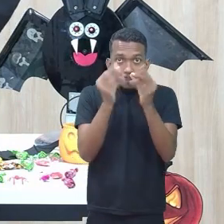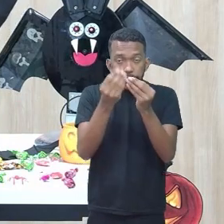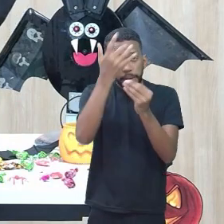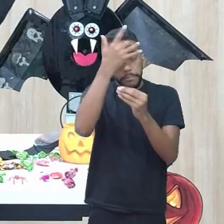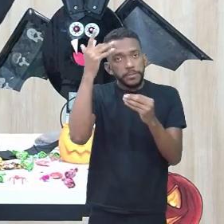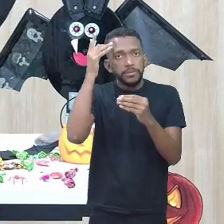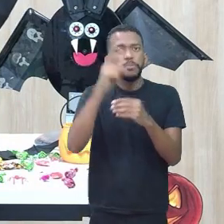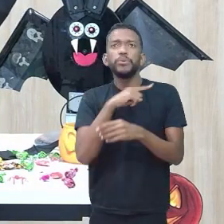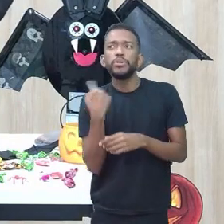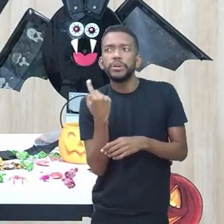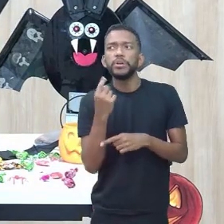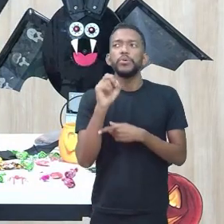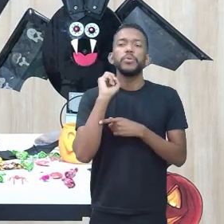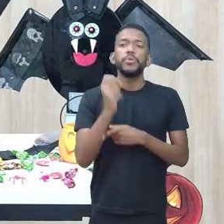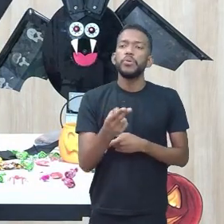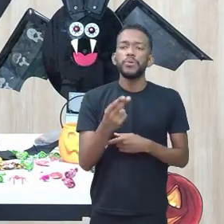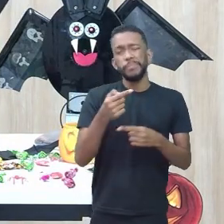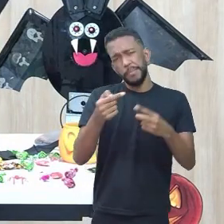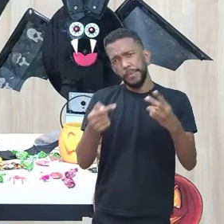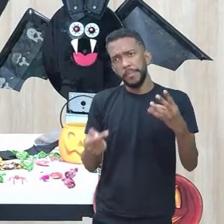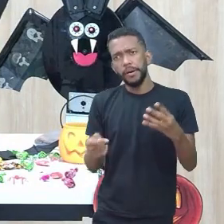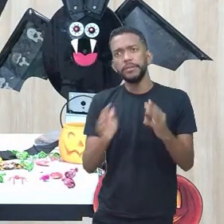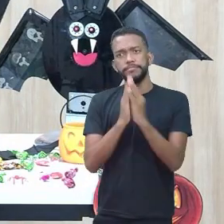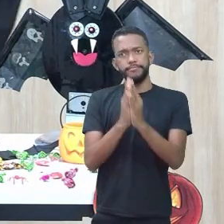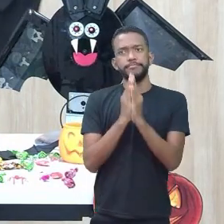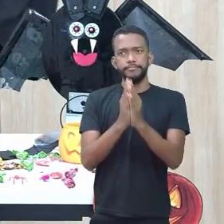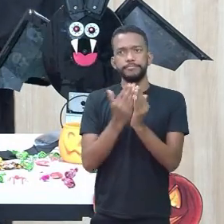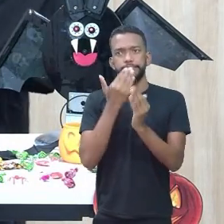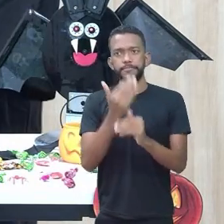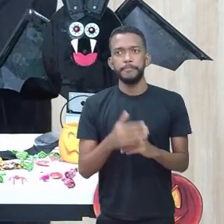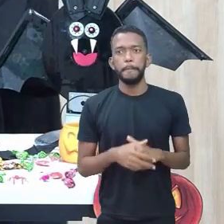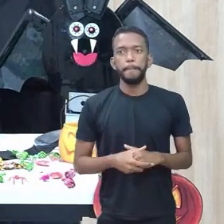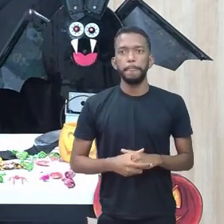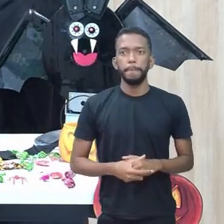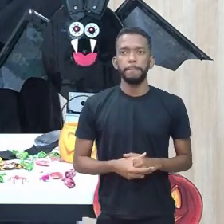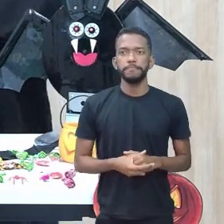tivesse morrido e por aí vai. Então intercedia, né?